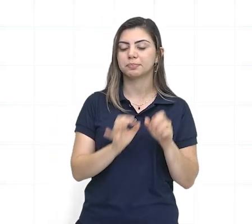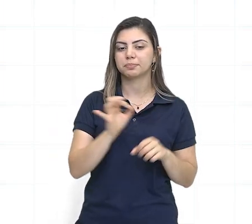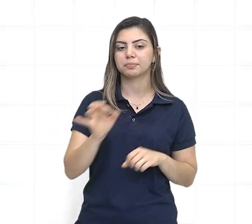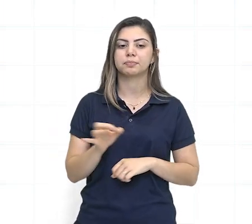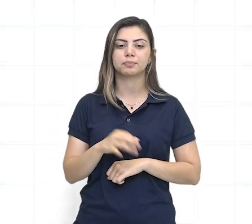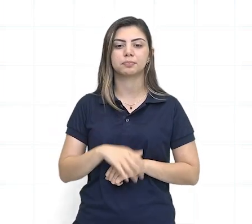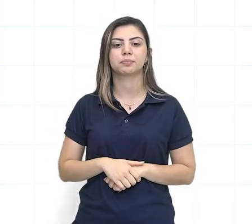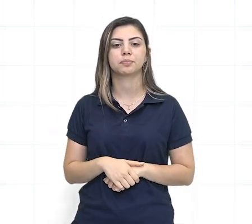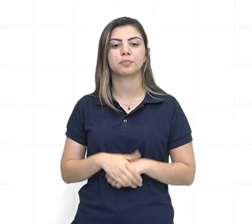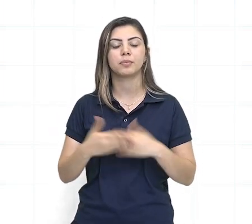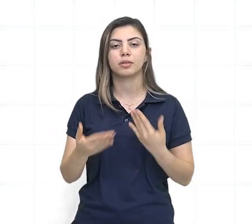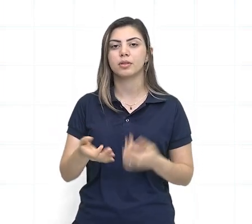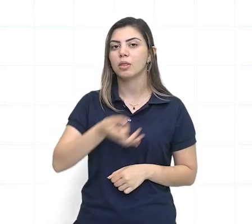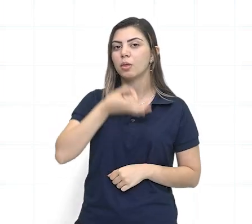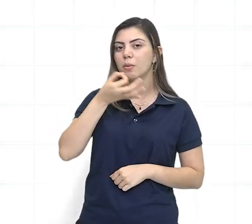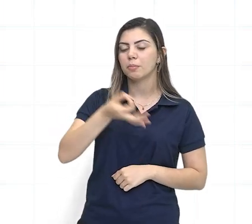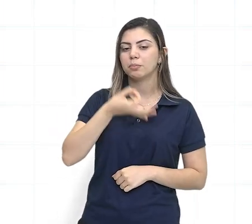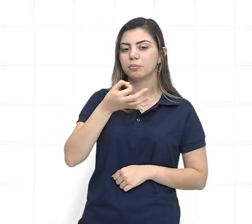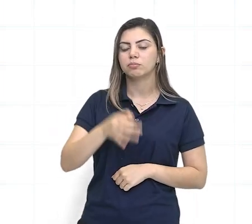Então, dentro desses